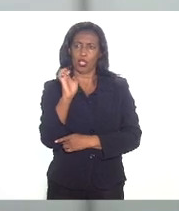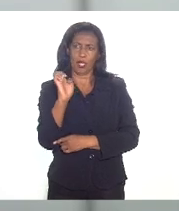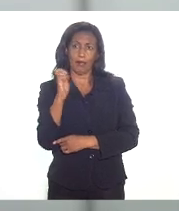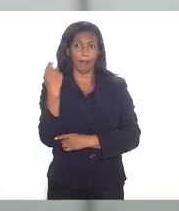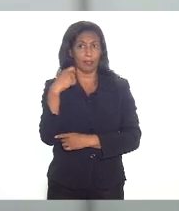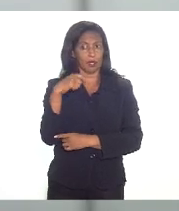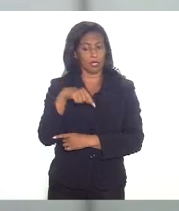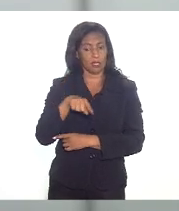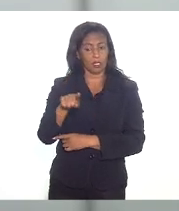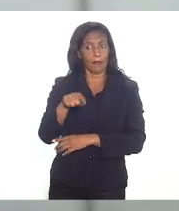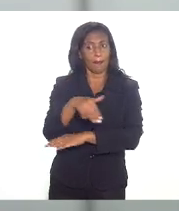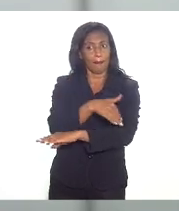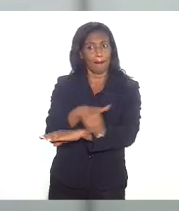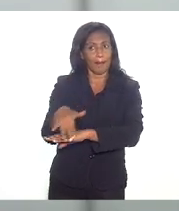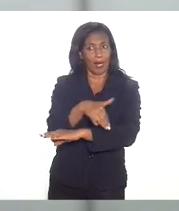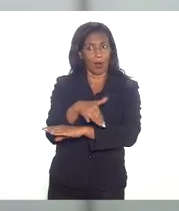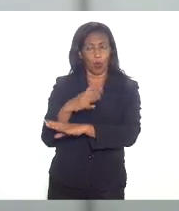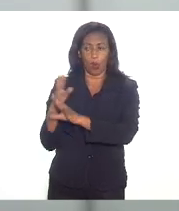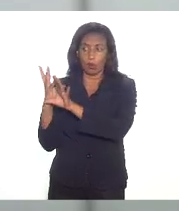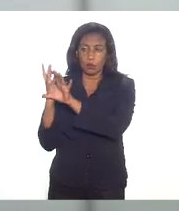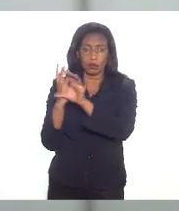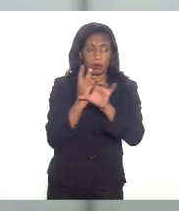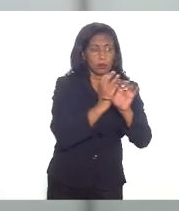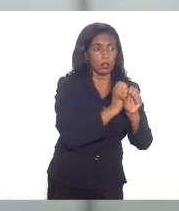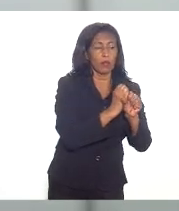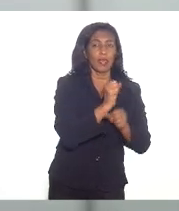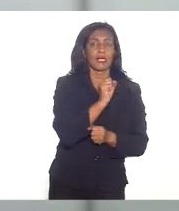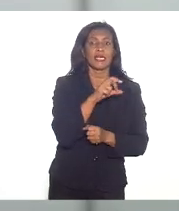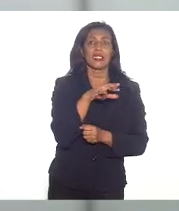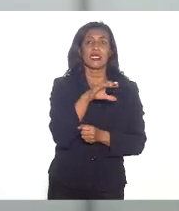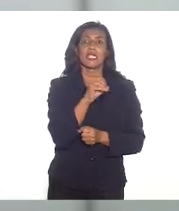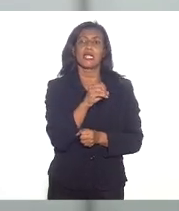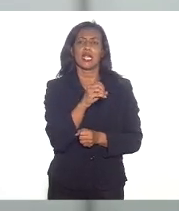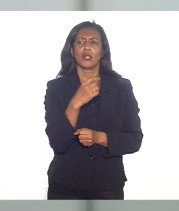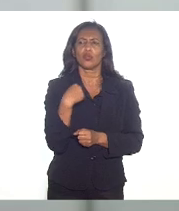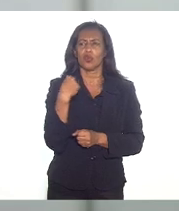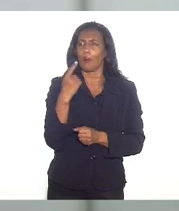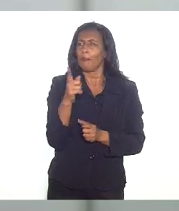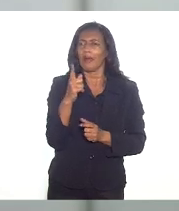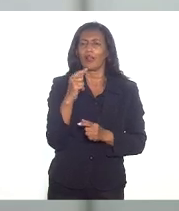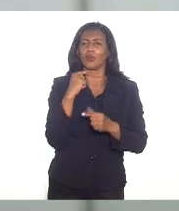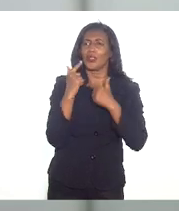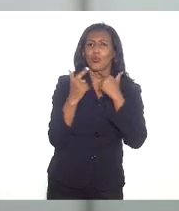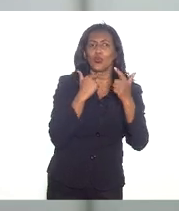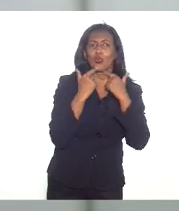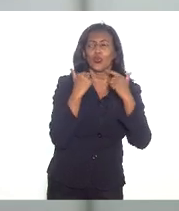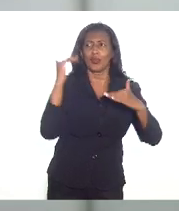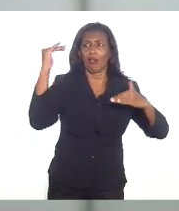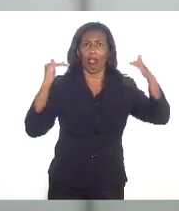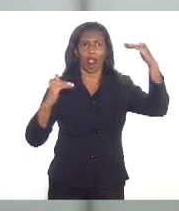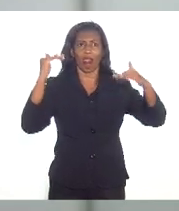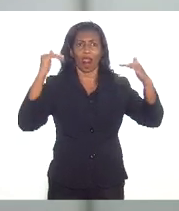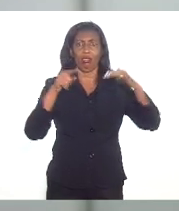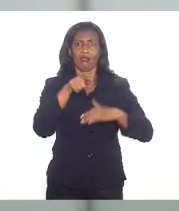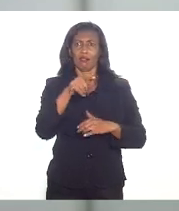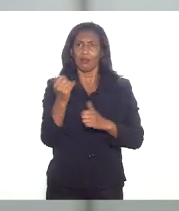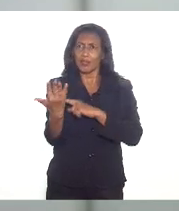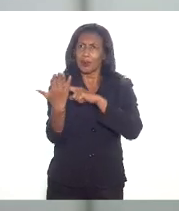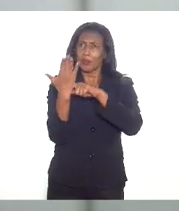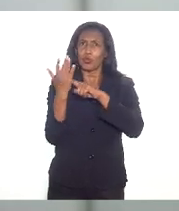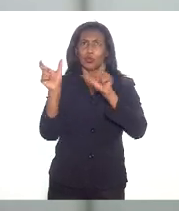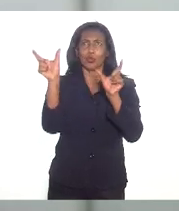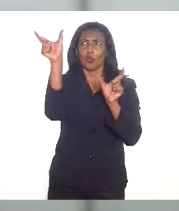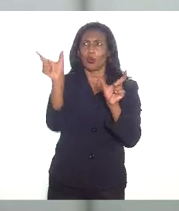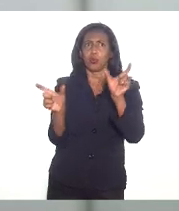rua o censo de 2021 para não haver as discrepâncias que você acabou aqui de